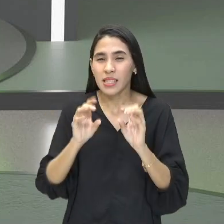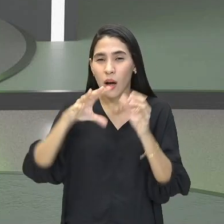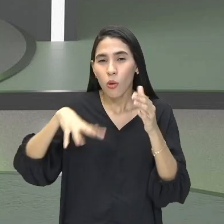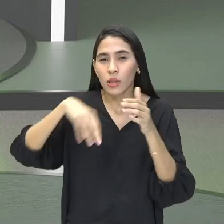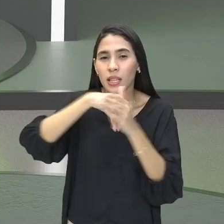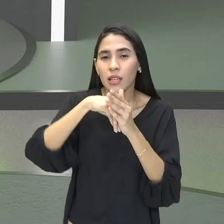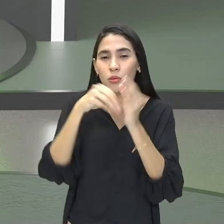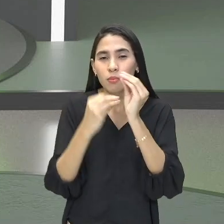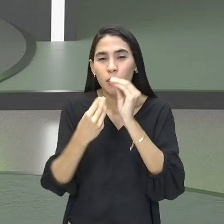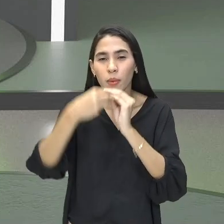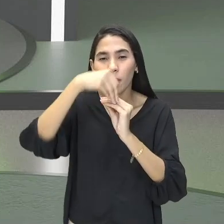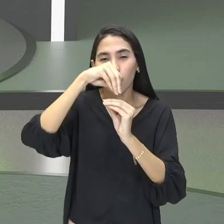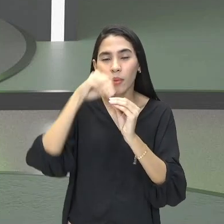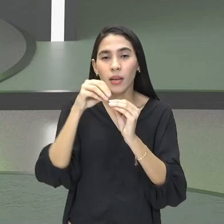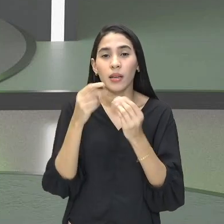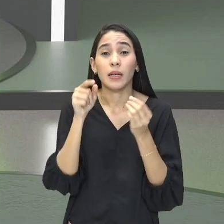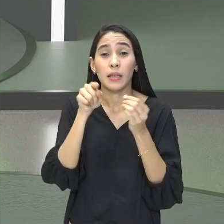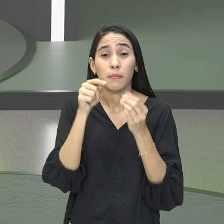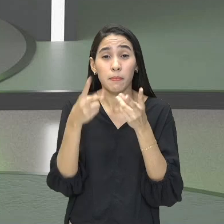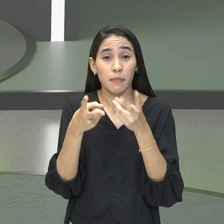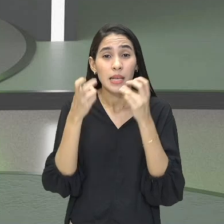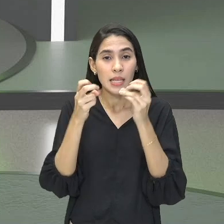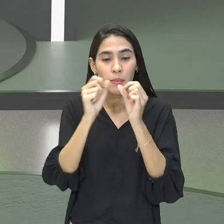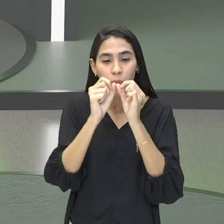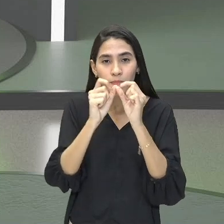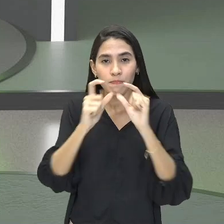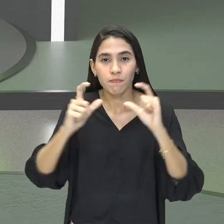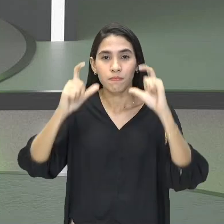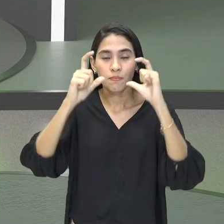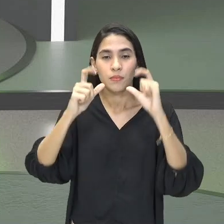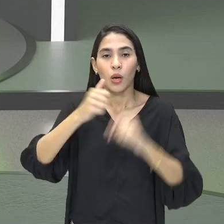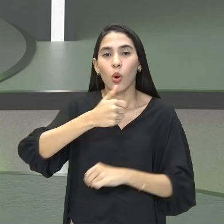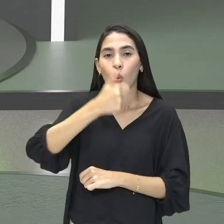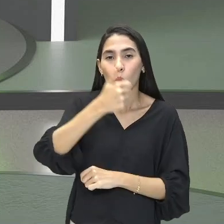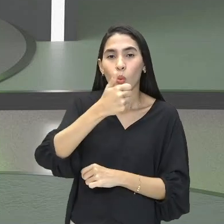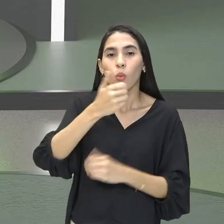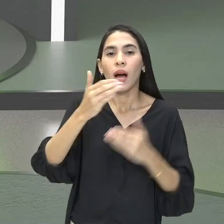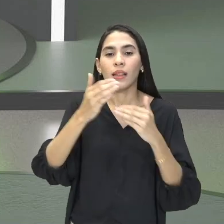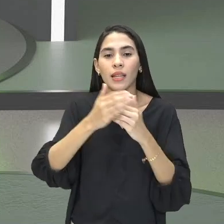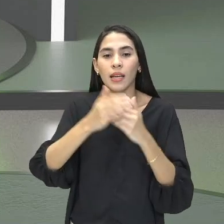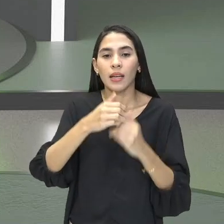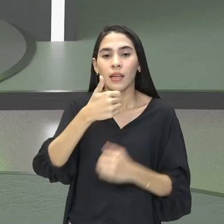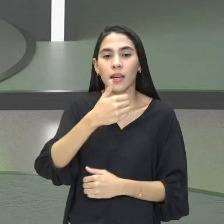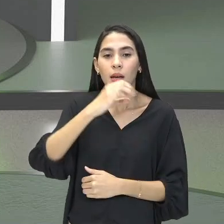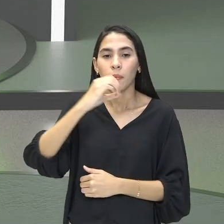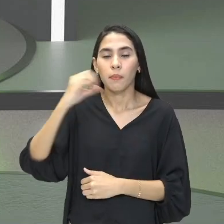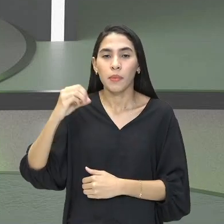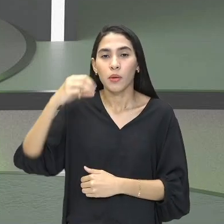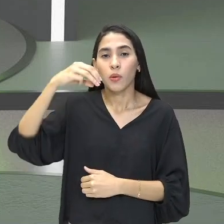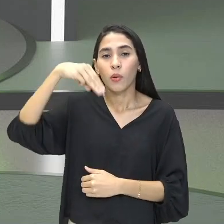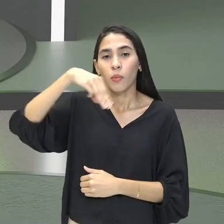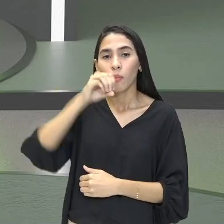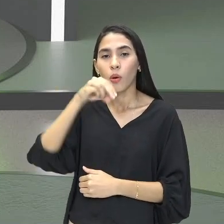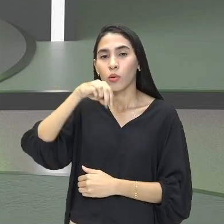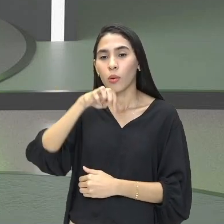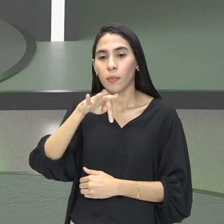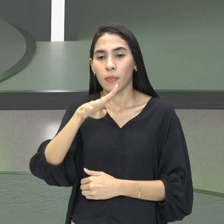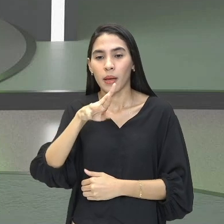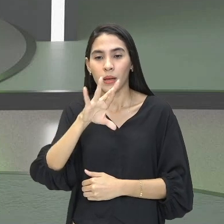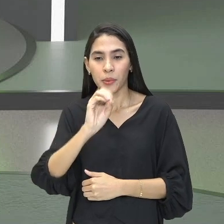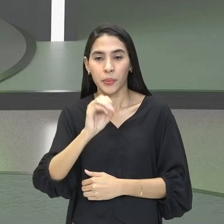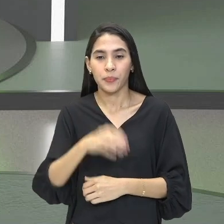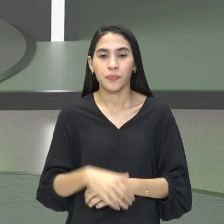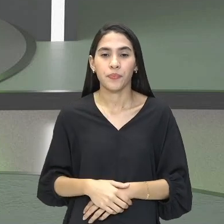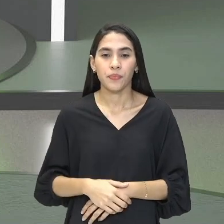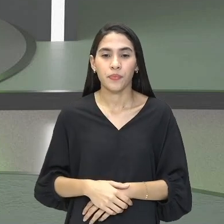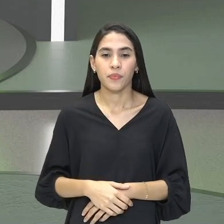elas, observem que o tamanho dela está entre 1 a 1000 nanômetros. E temos aí as